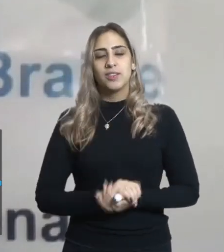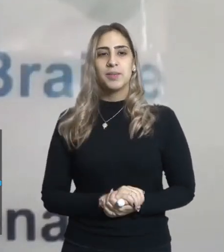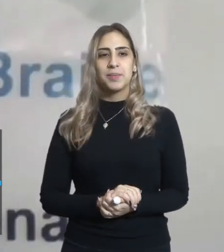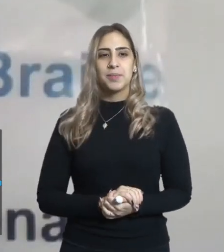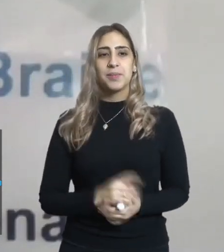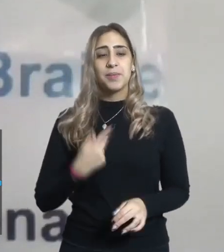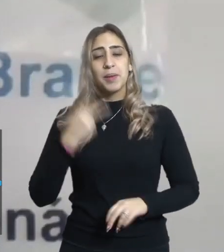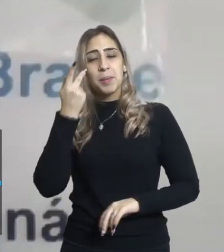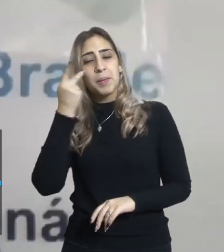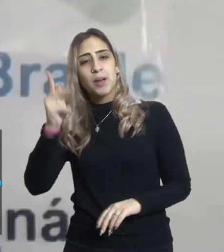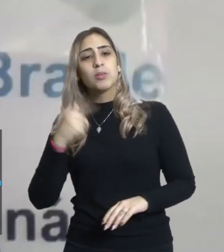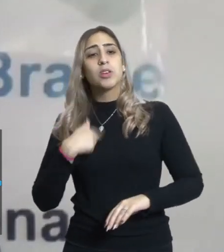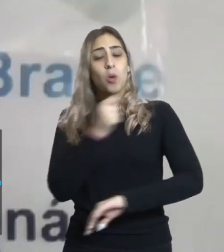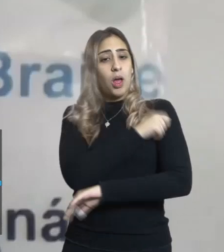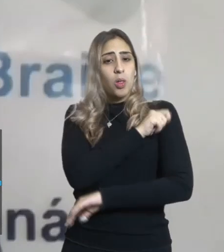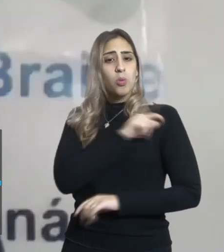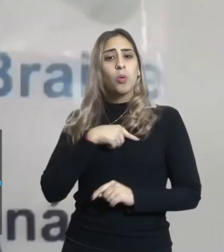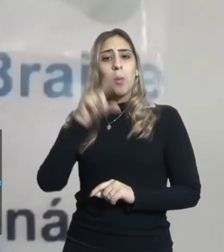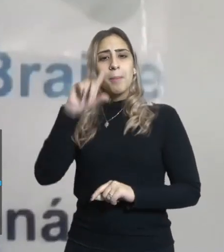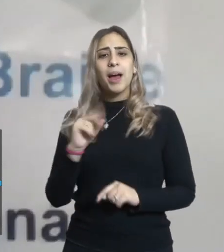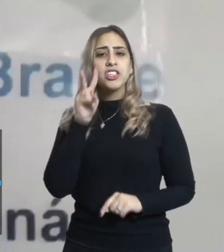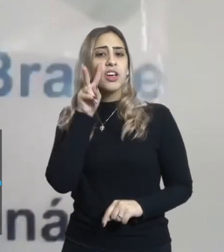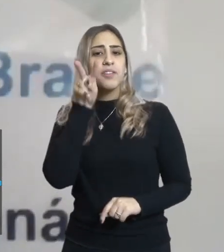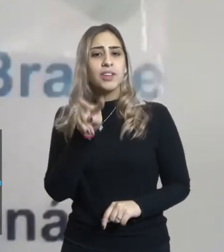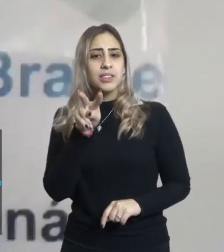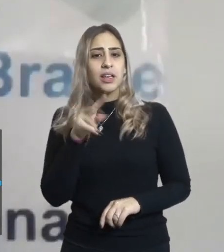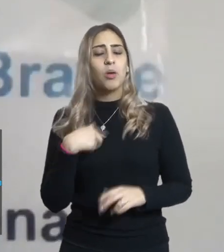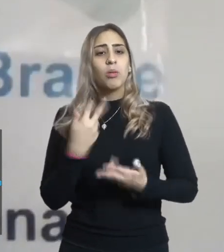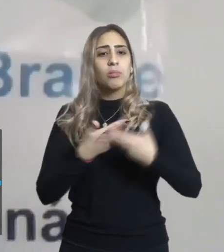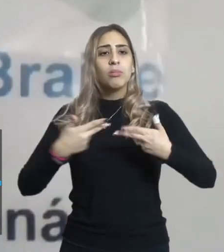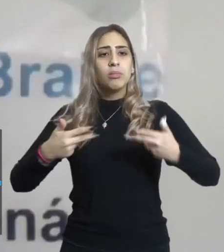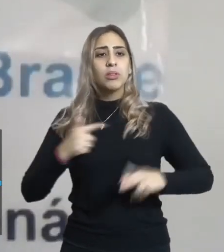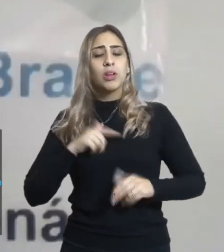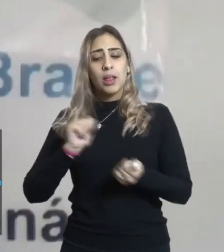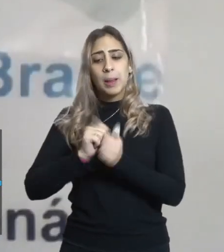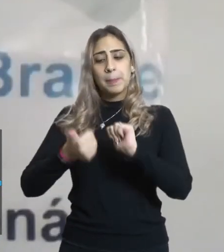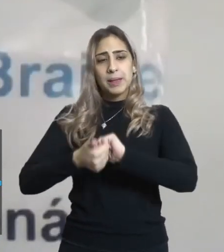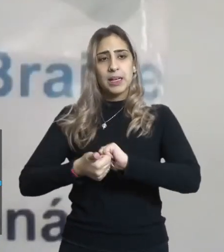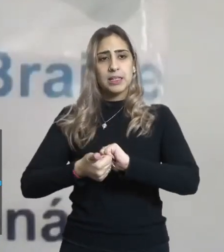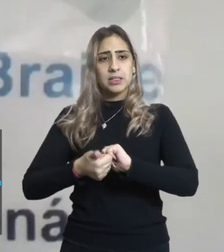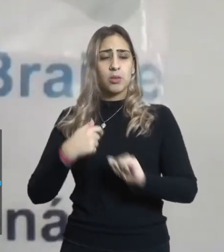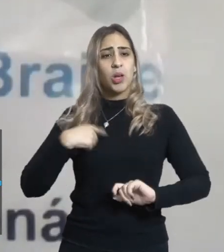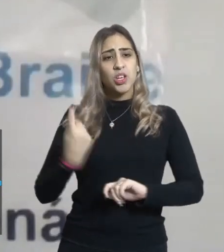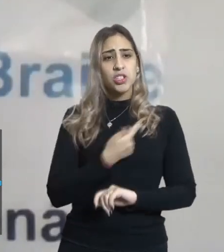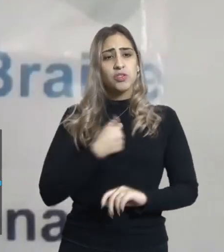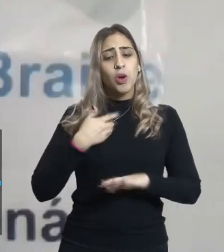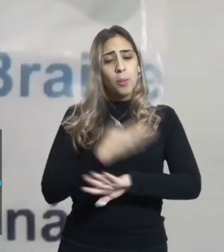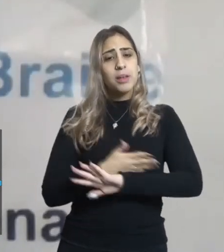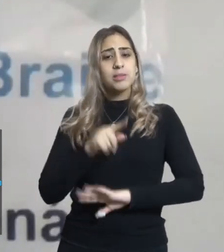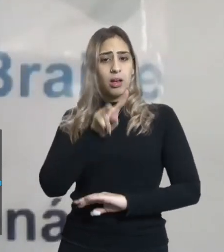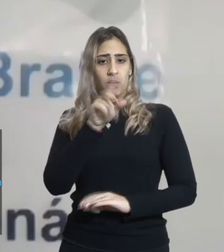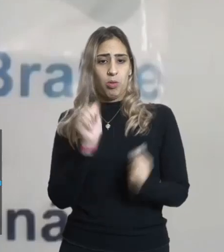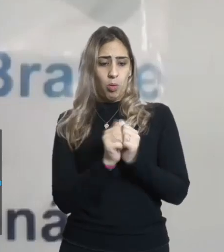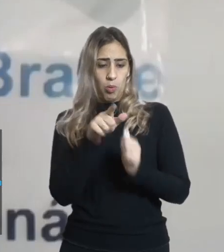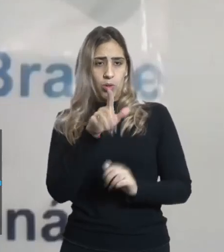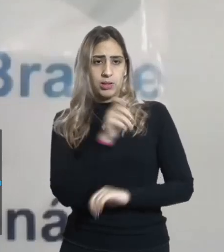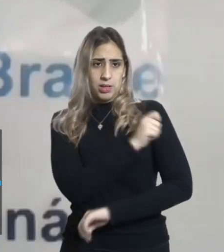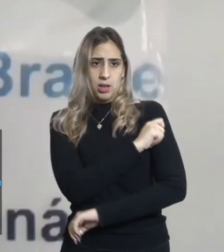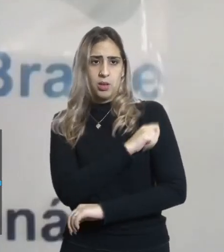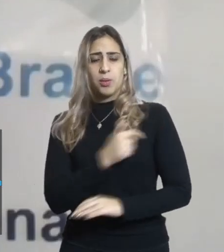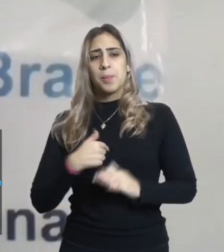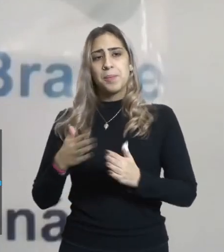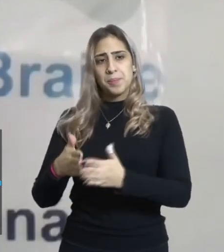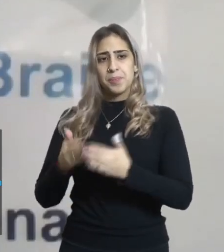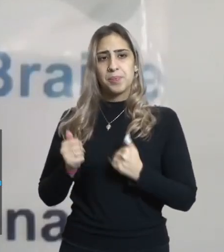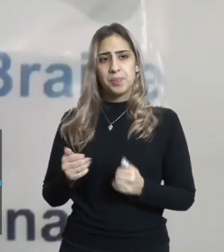os alunos com baixa visão, é um tipo de adaptação curricular e nós vamos começar por ele. Eu peço, por favor,